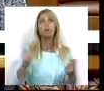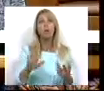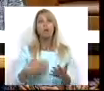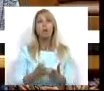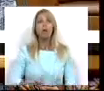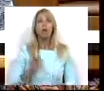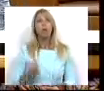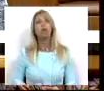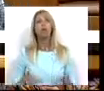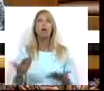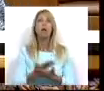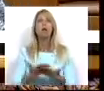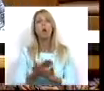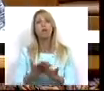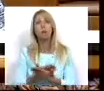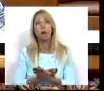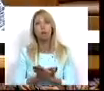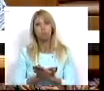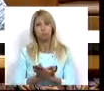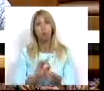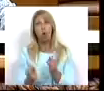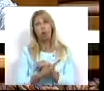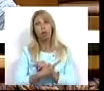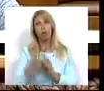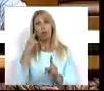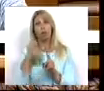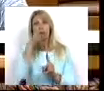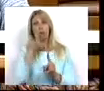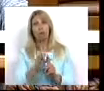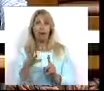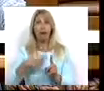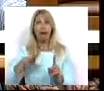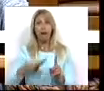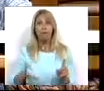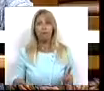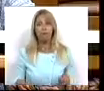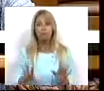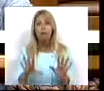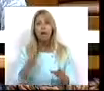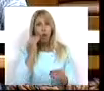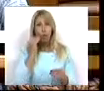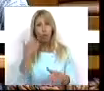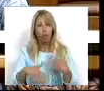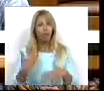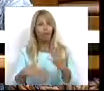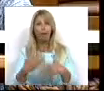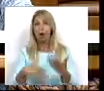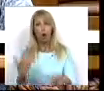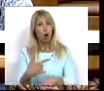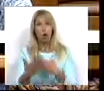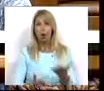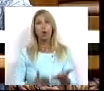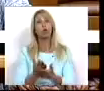economia, ao contrário daquilo que o Governo queria. E porque a saga não para, vem agora a senhora deputada Teresa